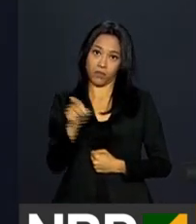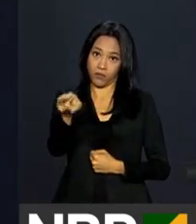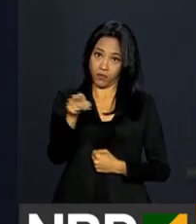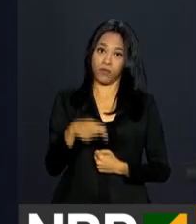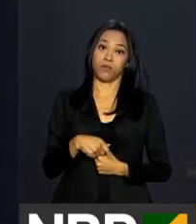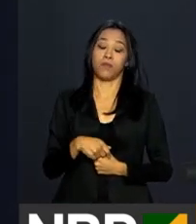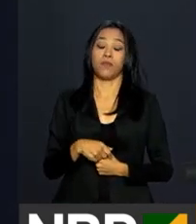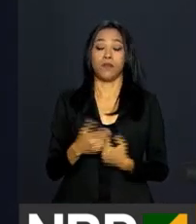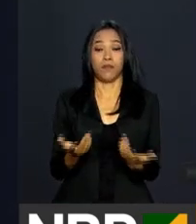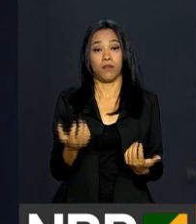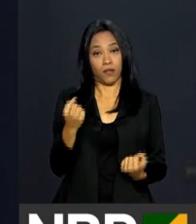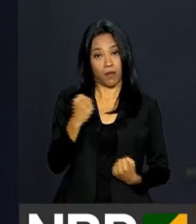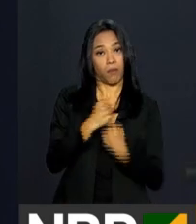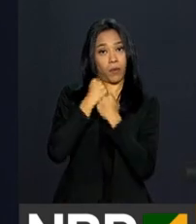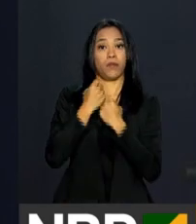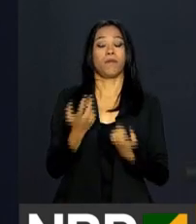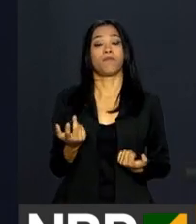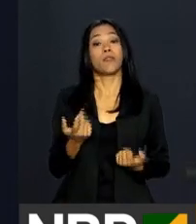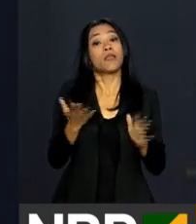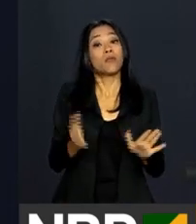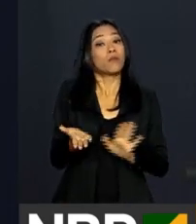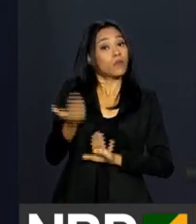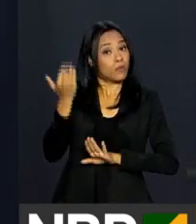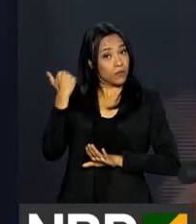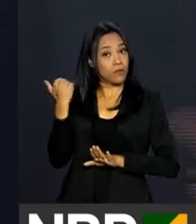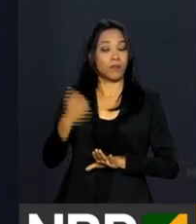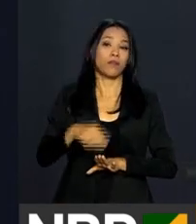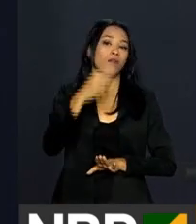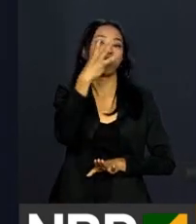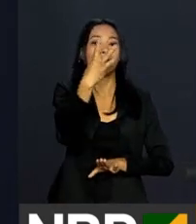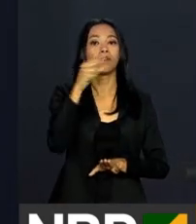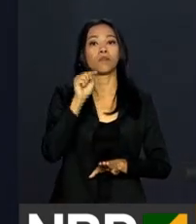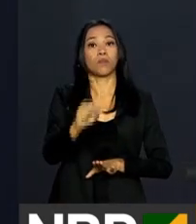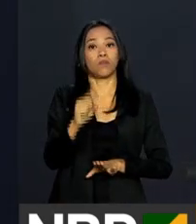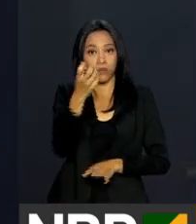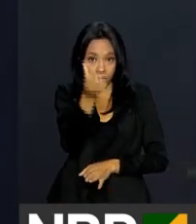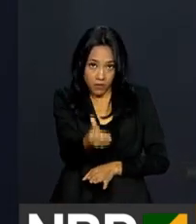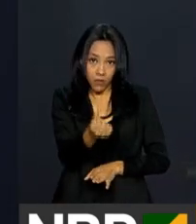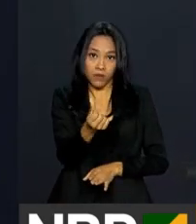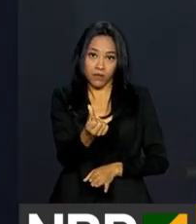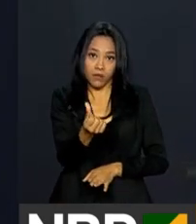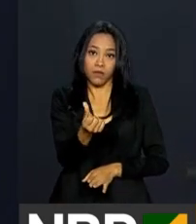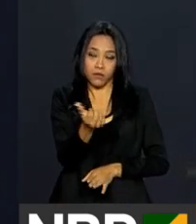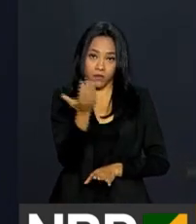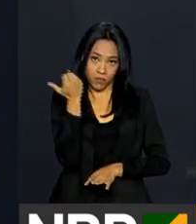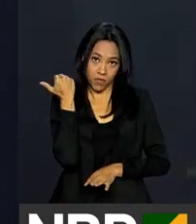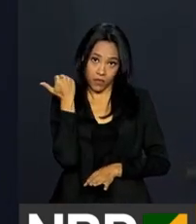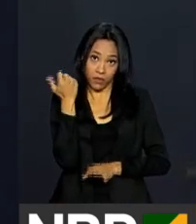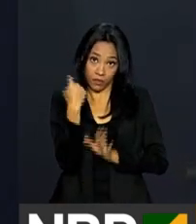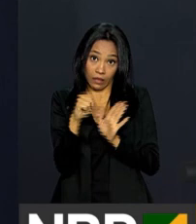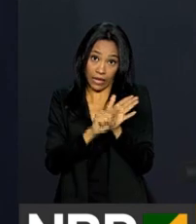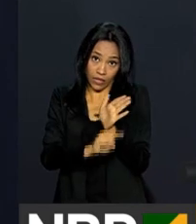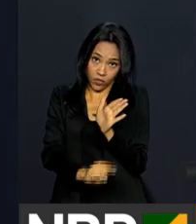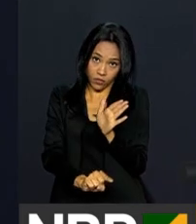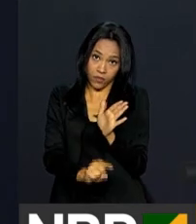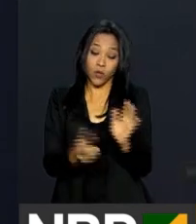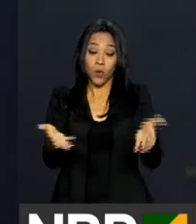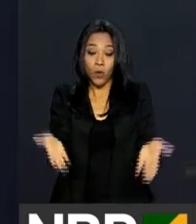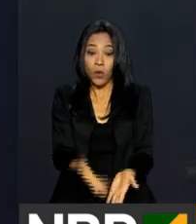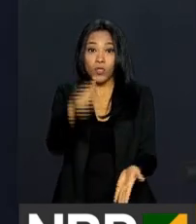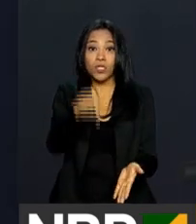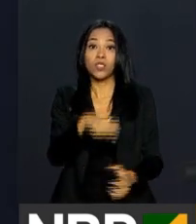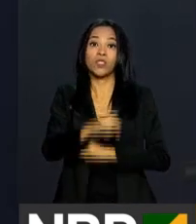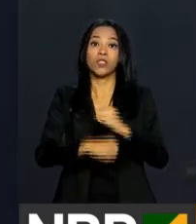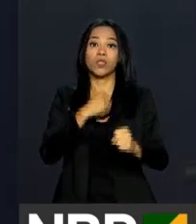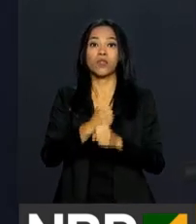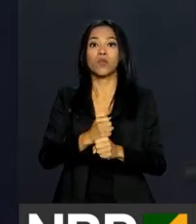olha, no passado era 3,6, no passado menos, negativos. Hoje, neste ano, já foi